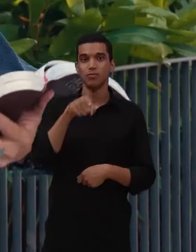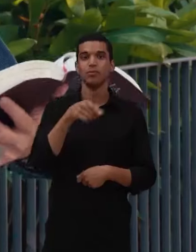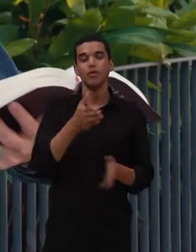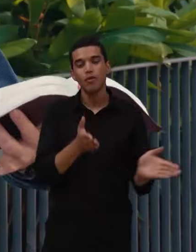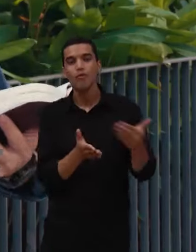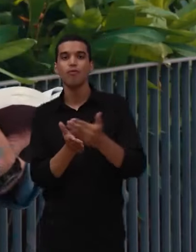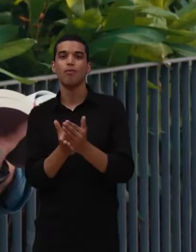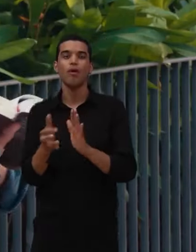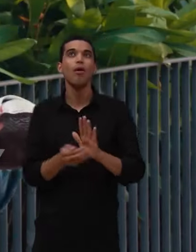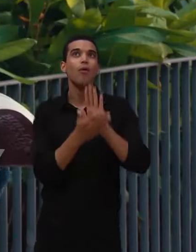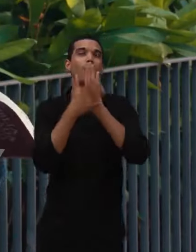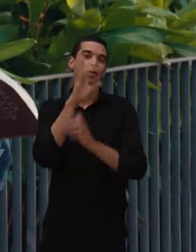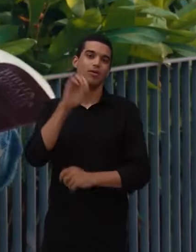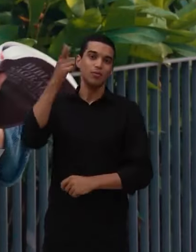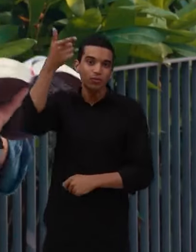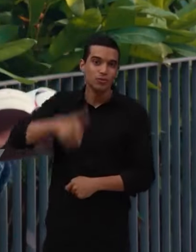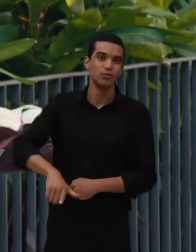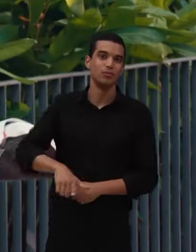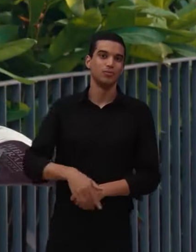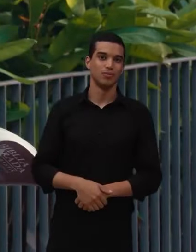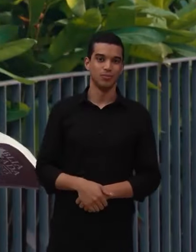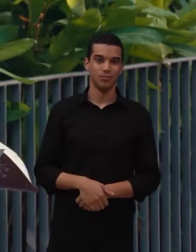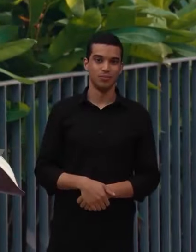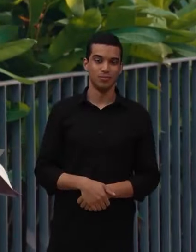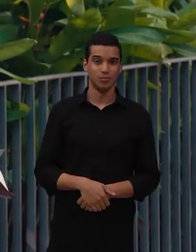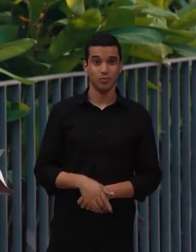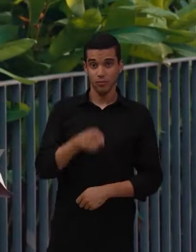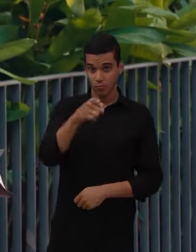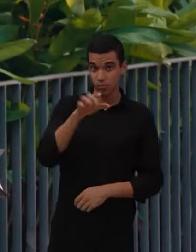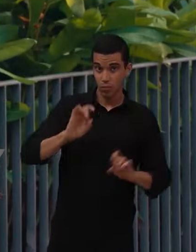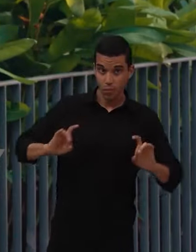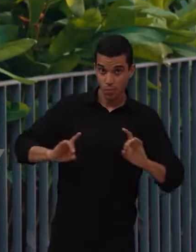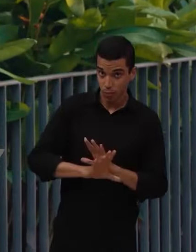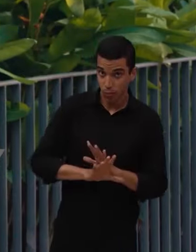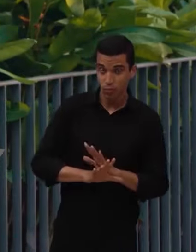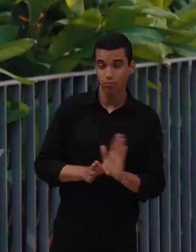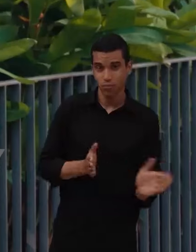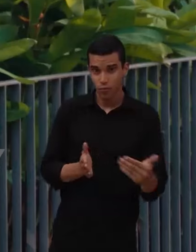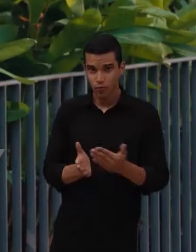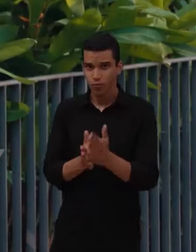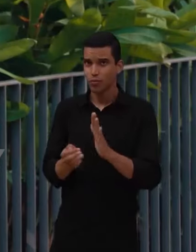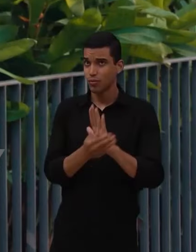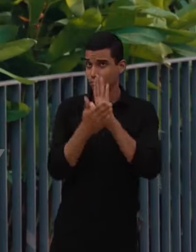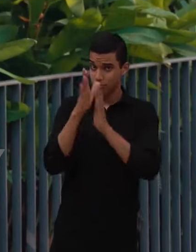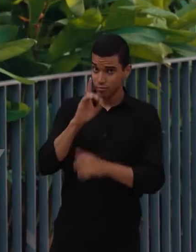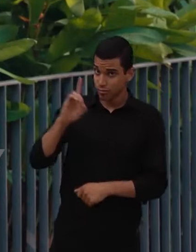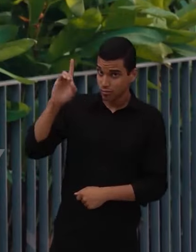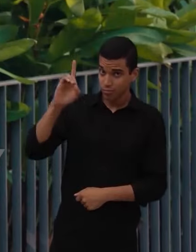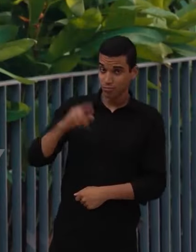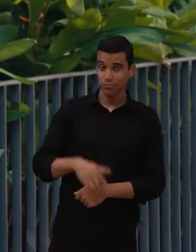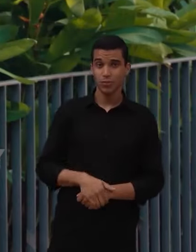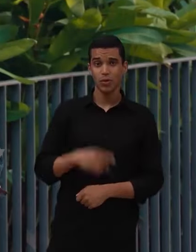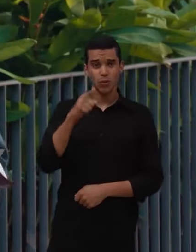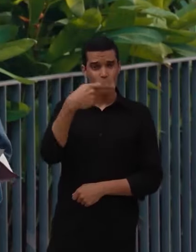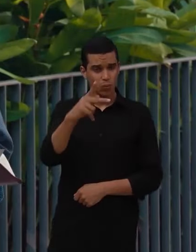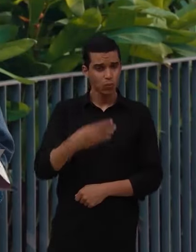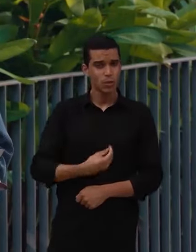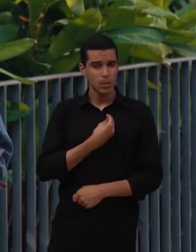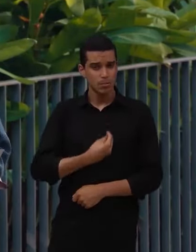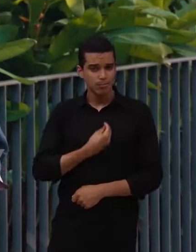vida, o teu corpo, todo o teu ser, para louvar a Ele, engrandecer a Ele. Pare tudo